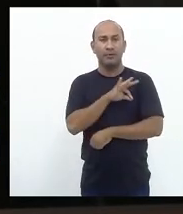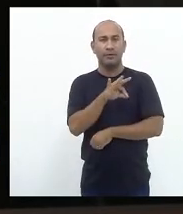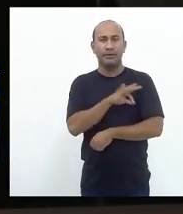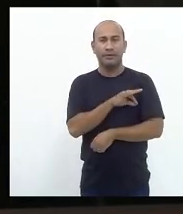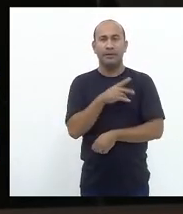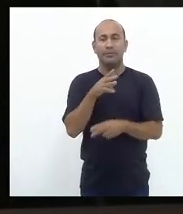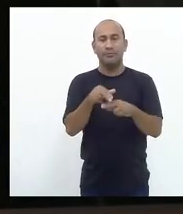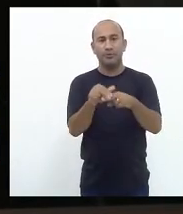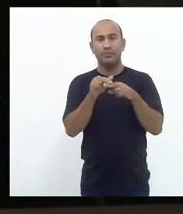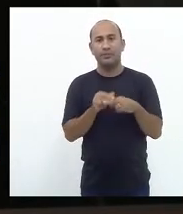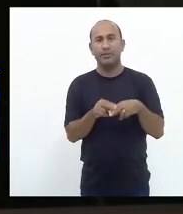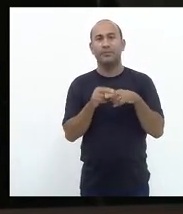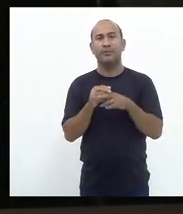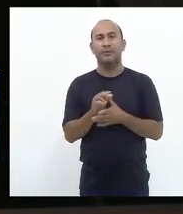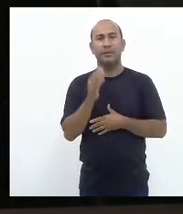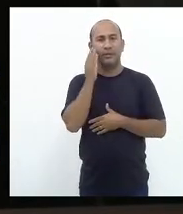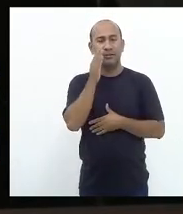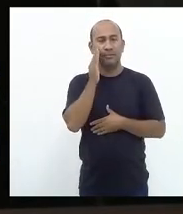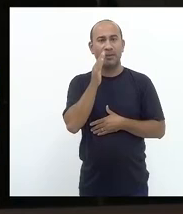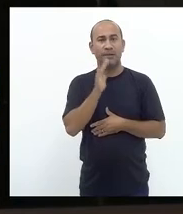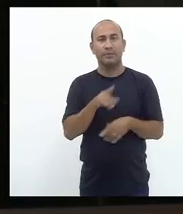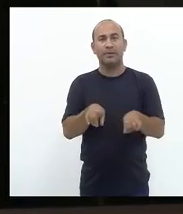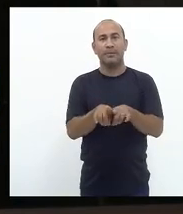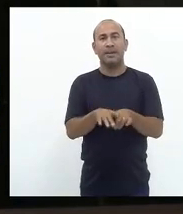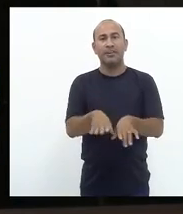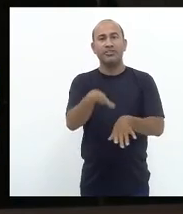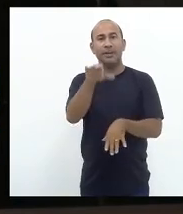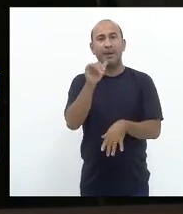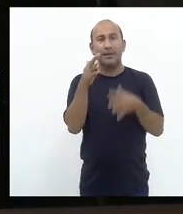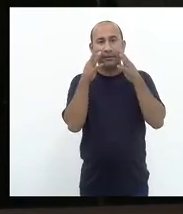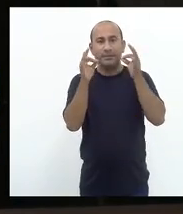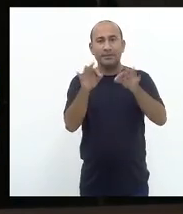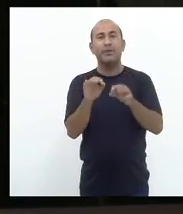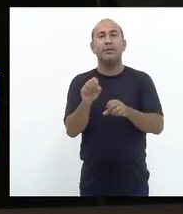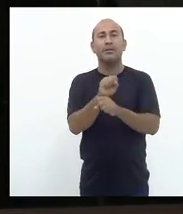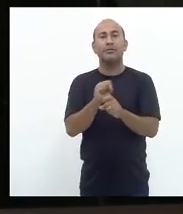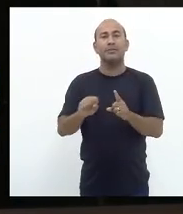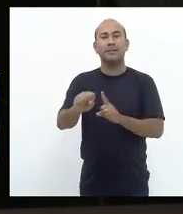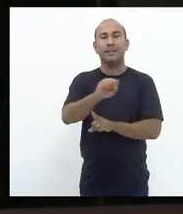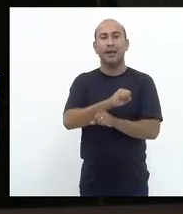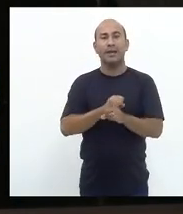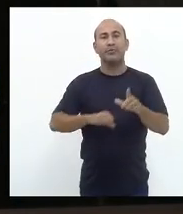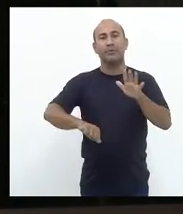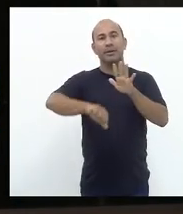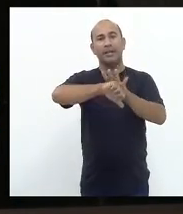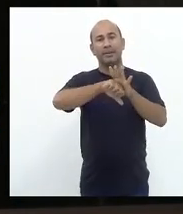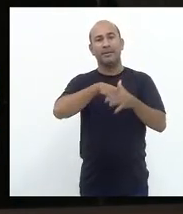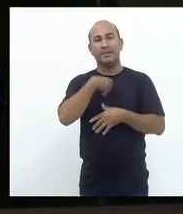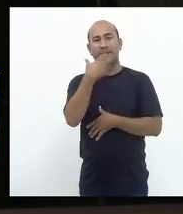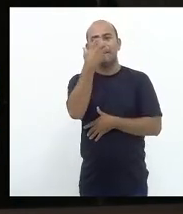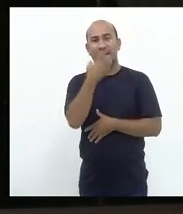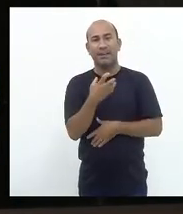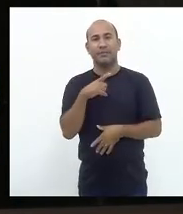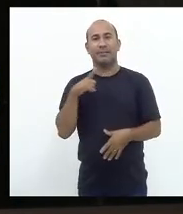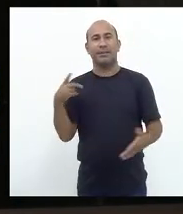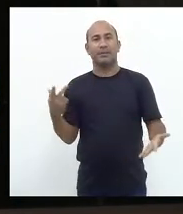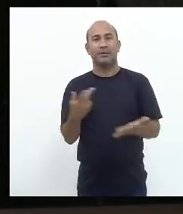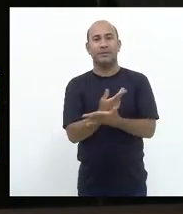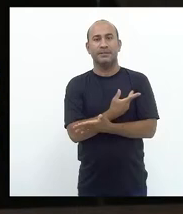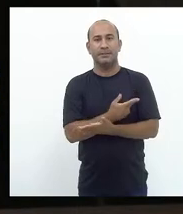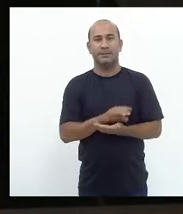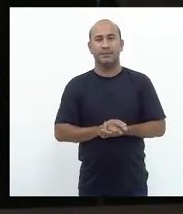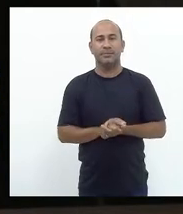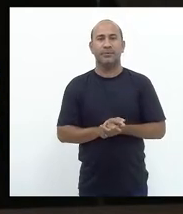de conscientização e chamada de atenção da sociedade contra esse crime tão bárbaro e cruel que